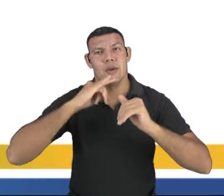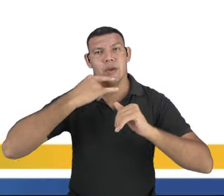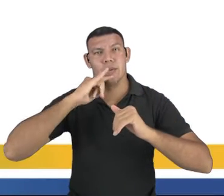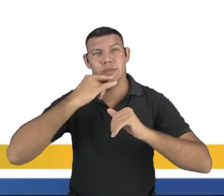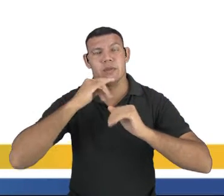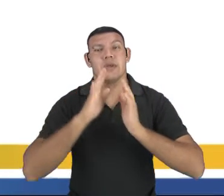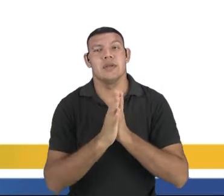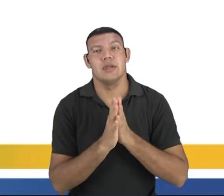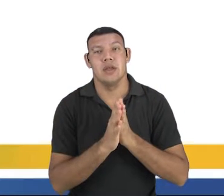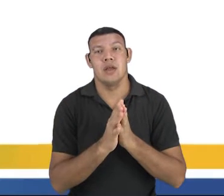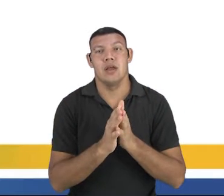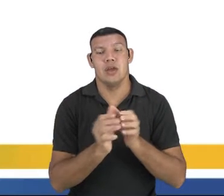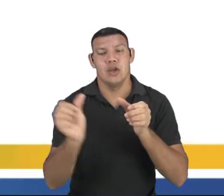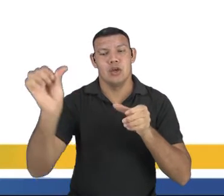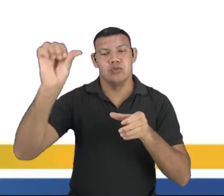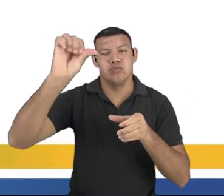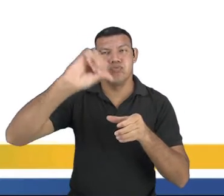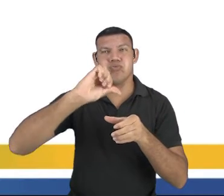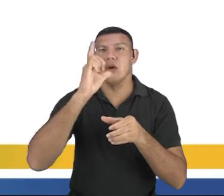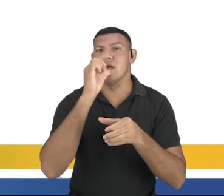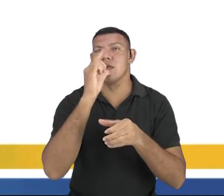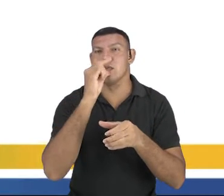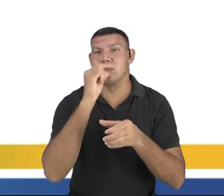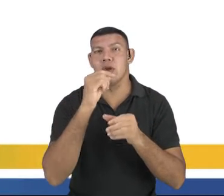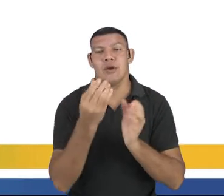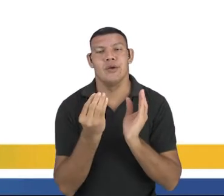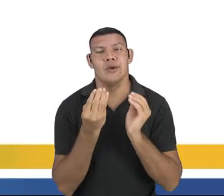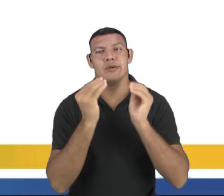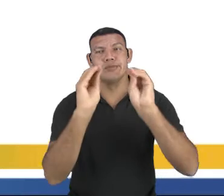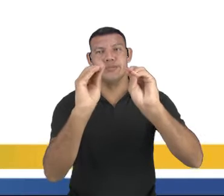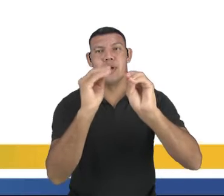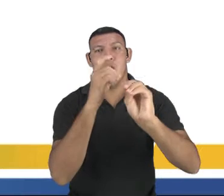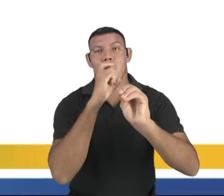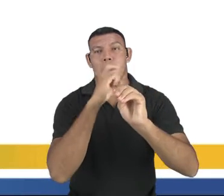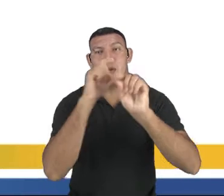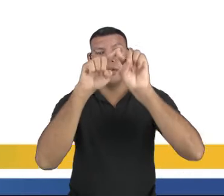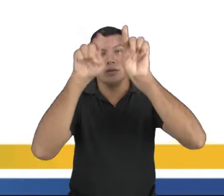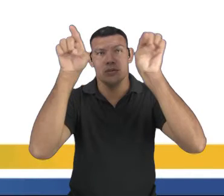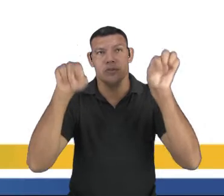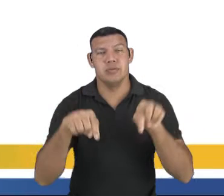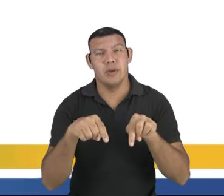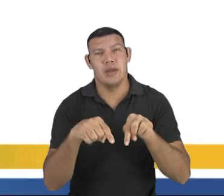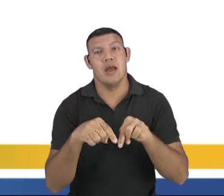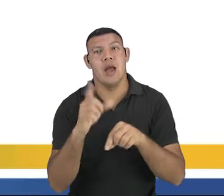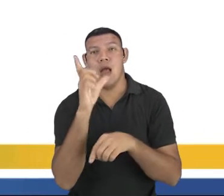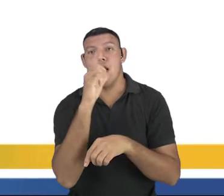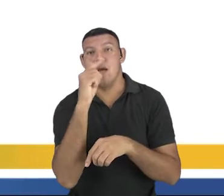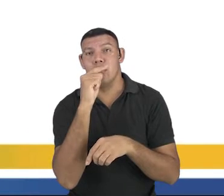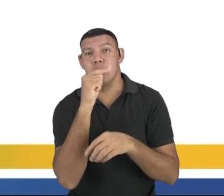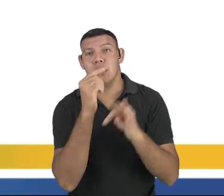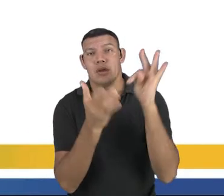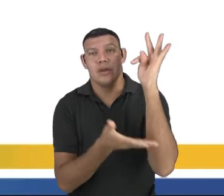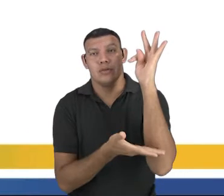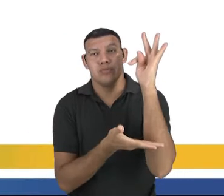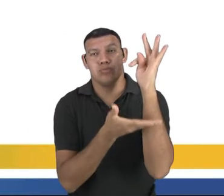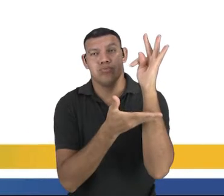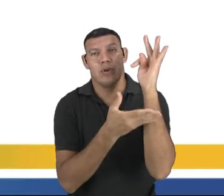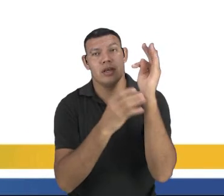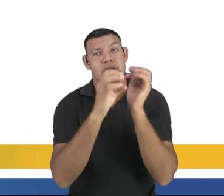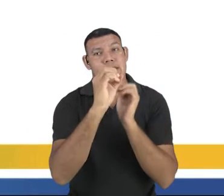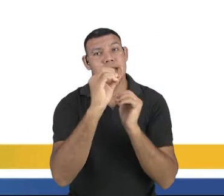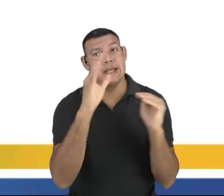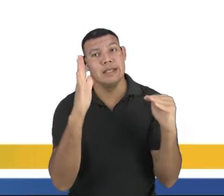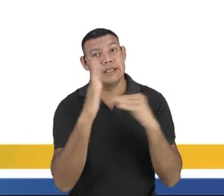congelador. Aí, a água, quando ela está entre 0 e 4 graus, ela tem uma regra